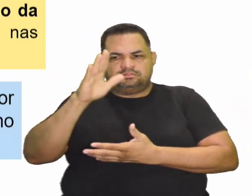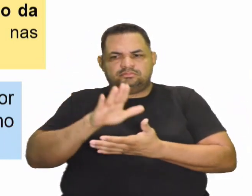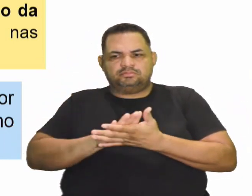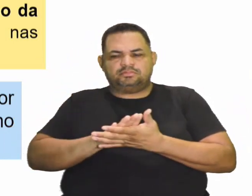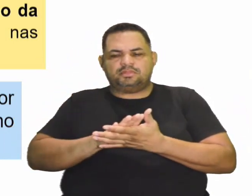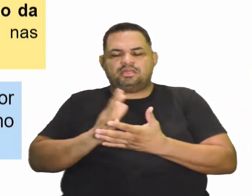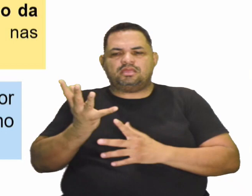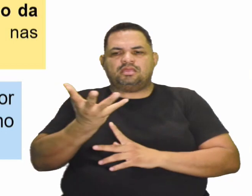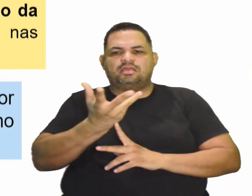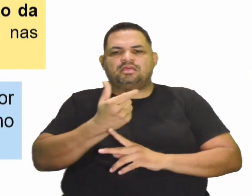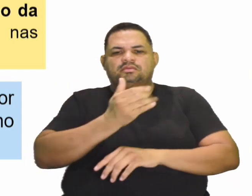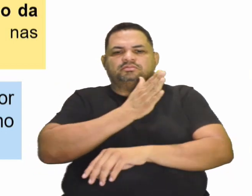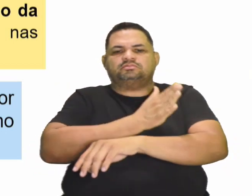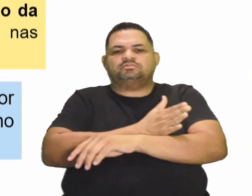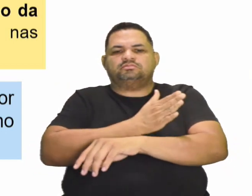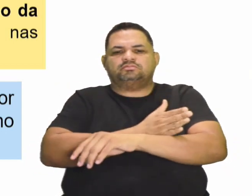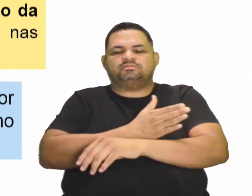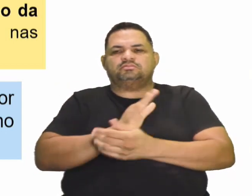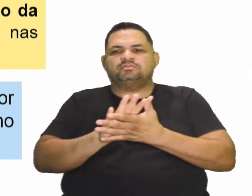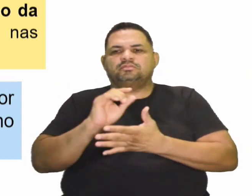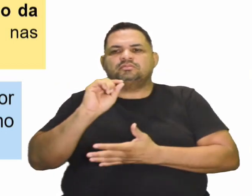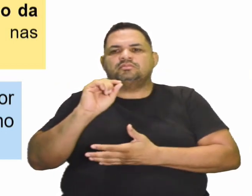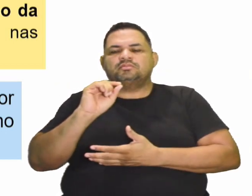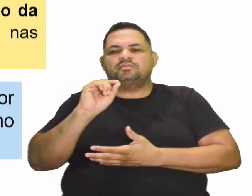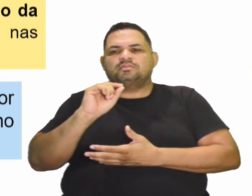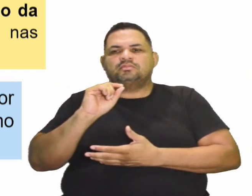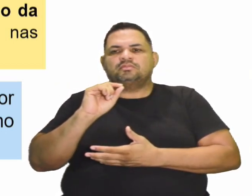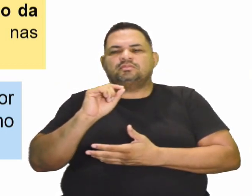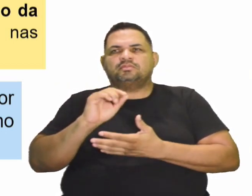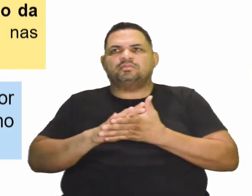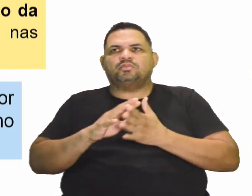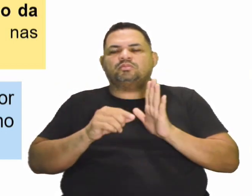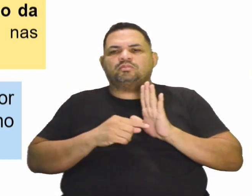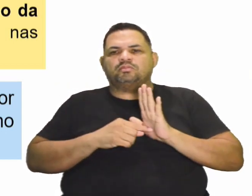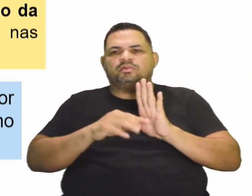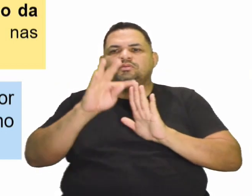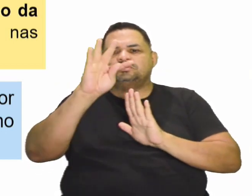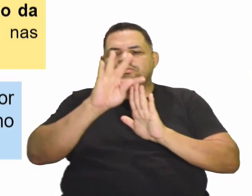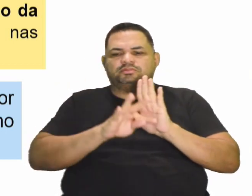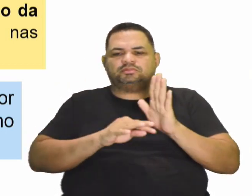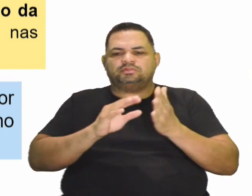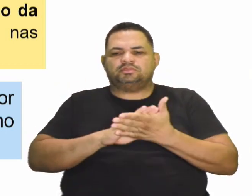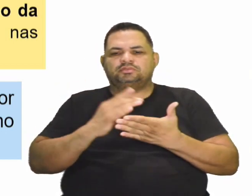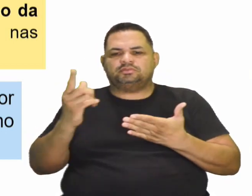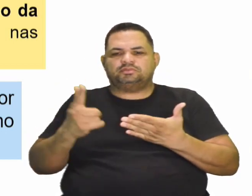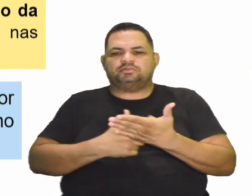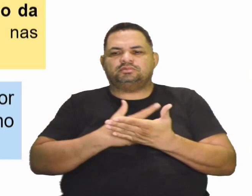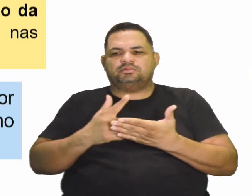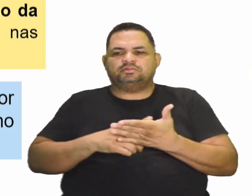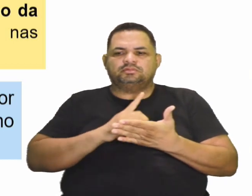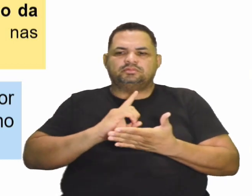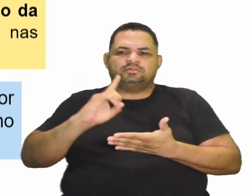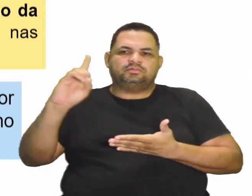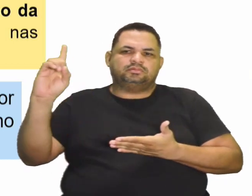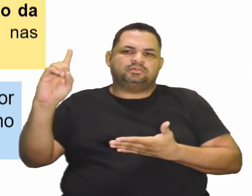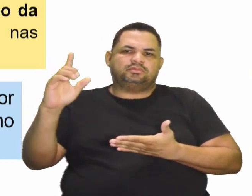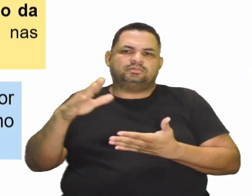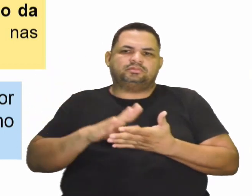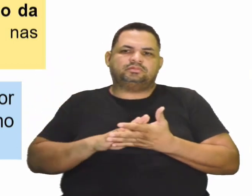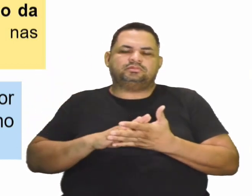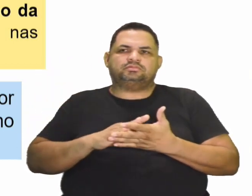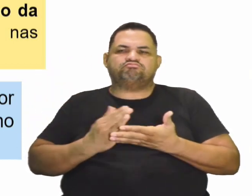destacava muito, né, os textos bíblicos, as histórias bíblicas. Então, tanto na